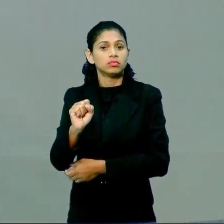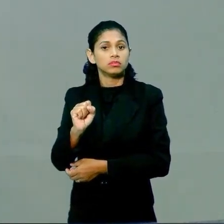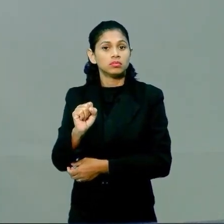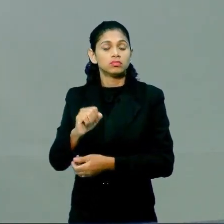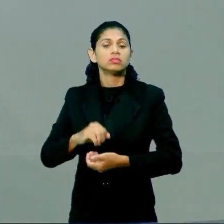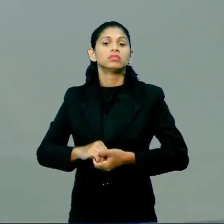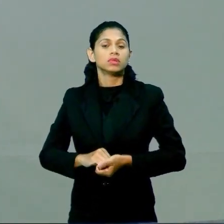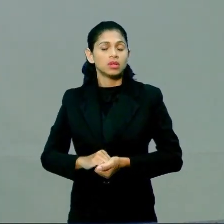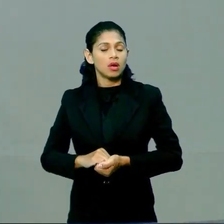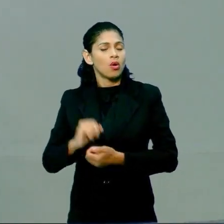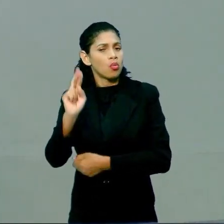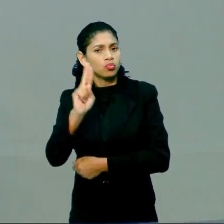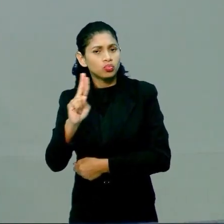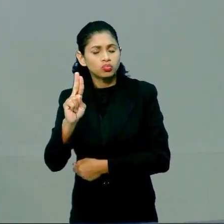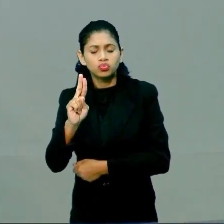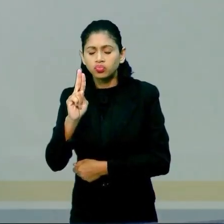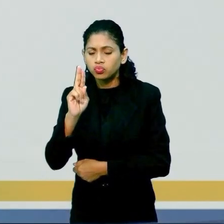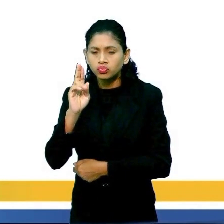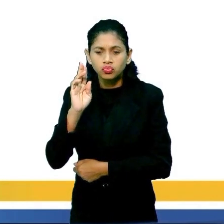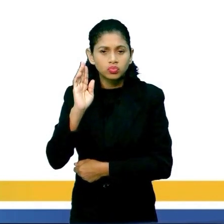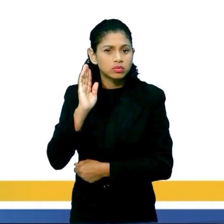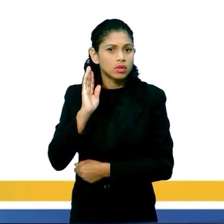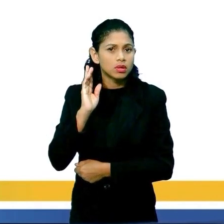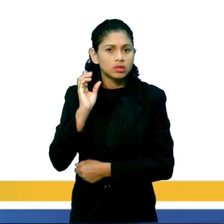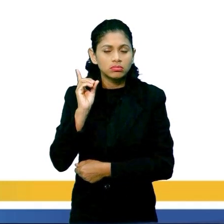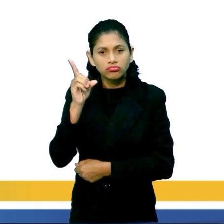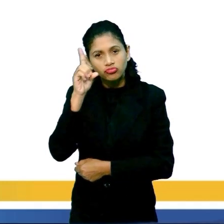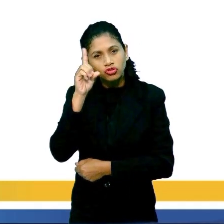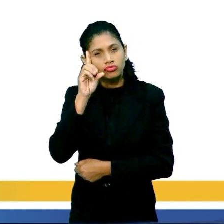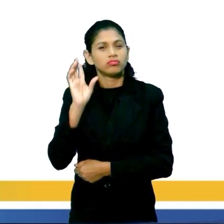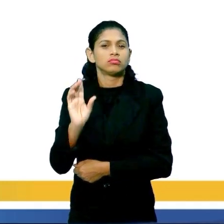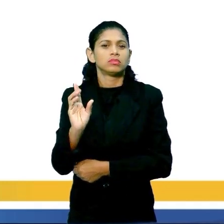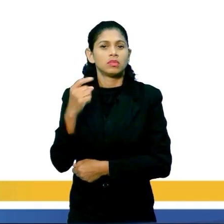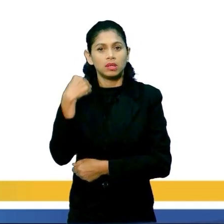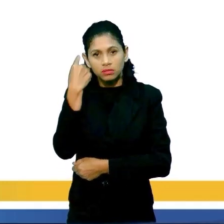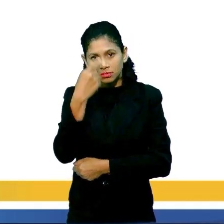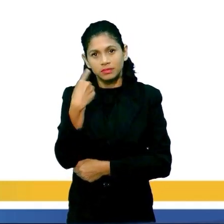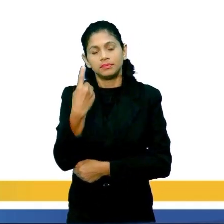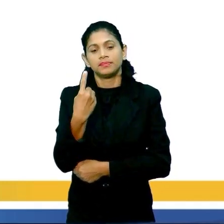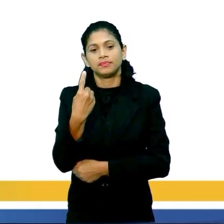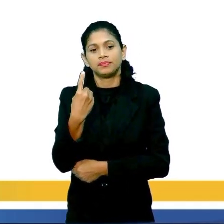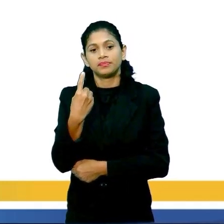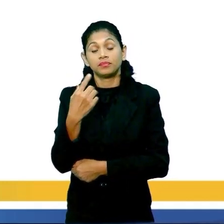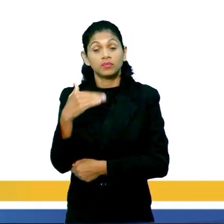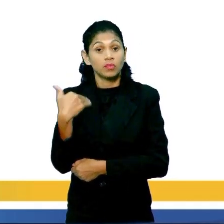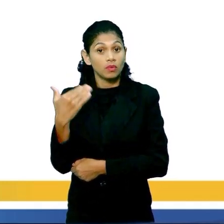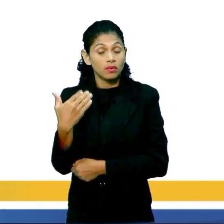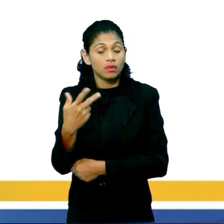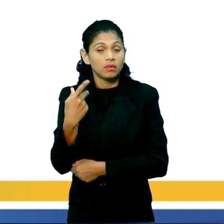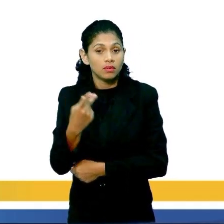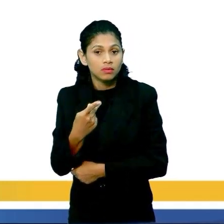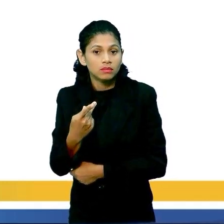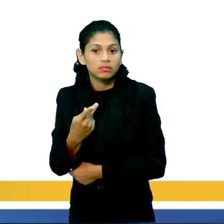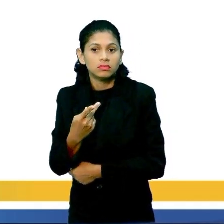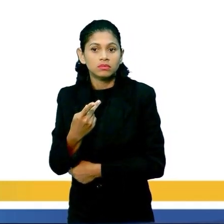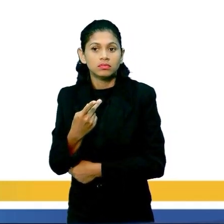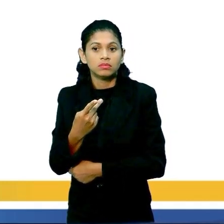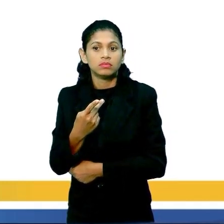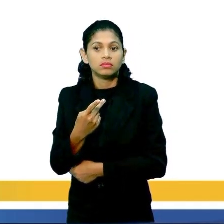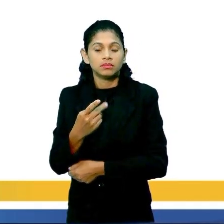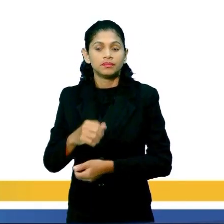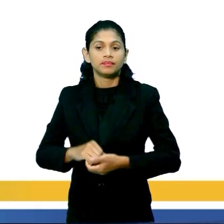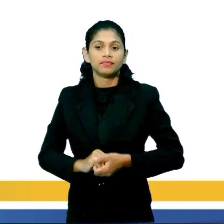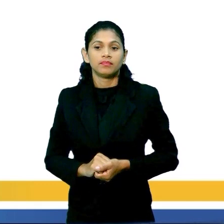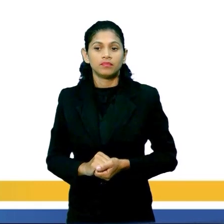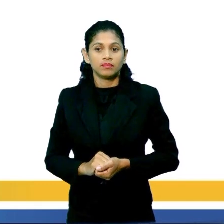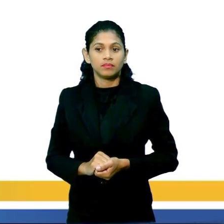Madre padre né as relações familiares aí filhos tá então quando eles diz né passo nas facturas